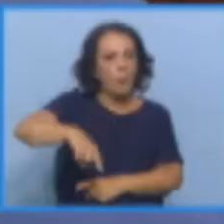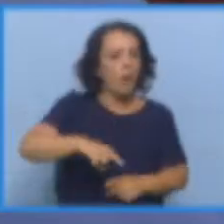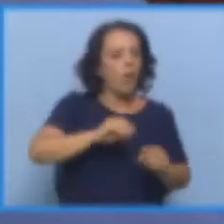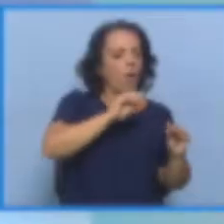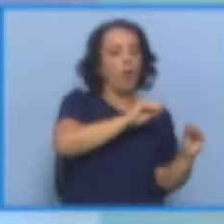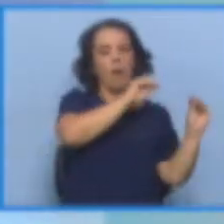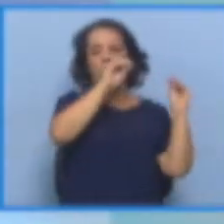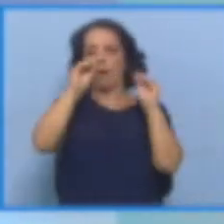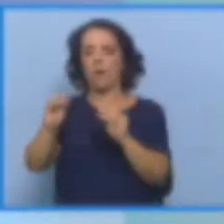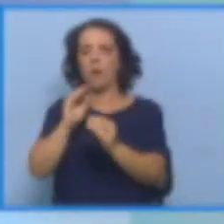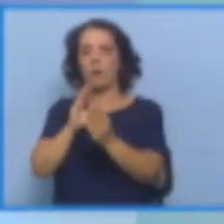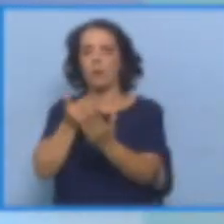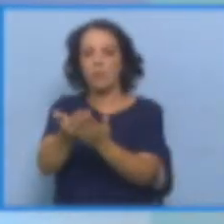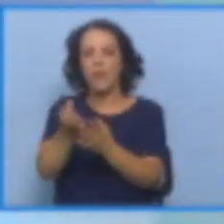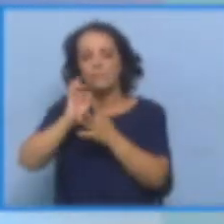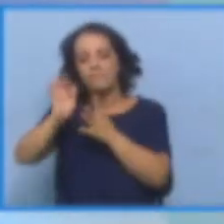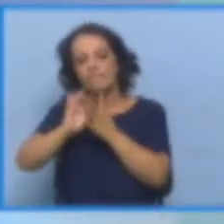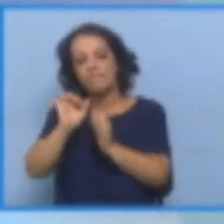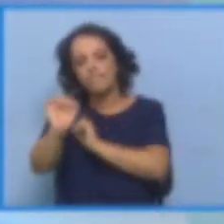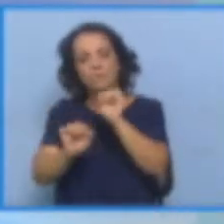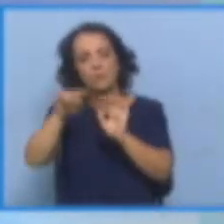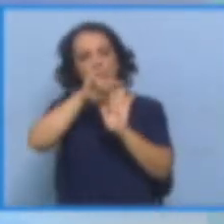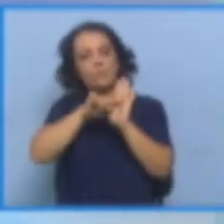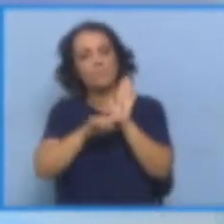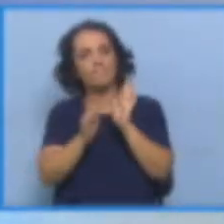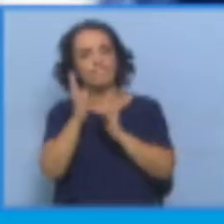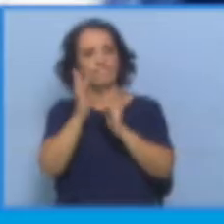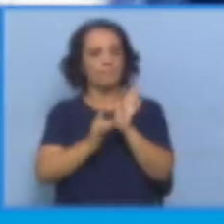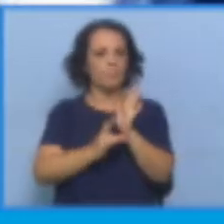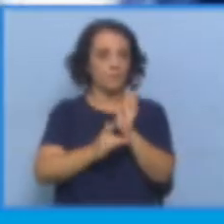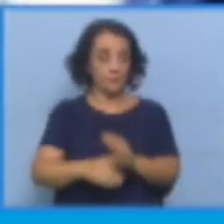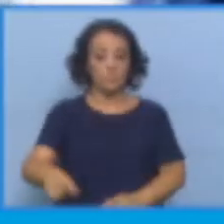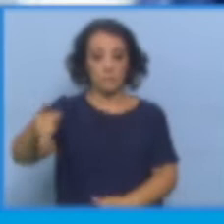a especificidade do Evangelho, não é? Eles são cristãos.